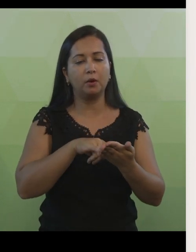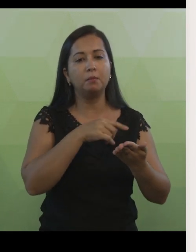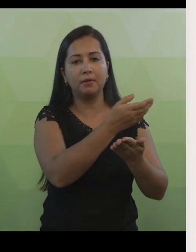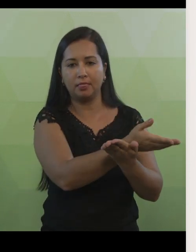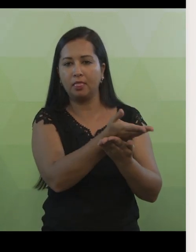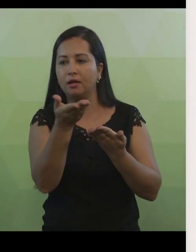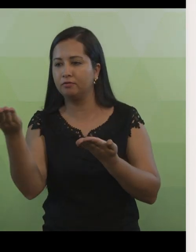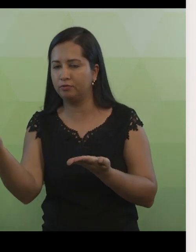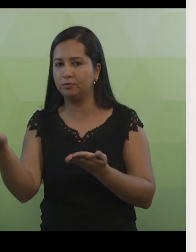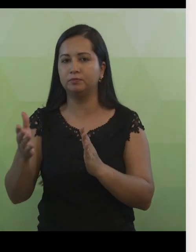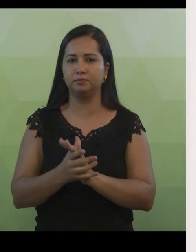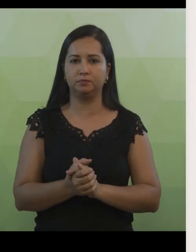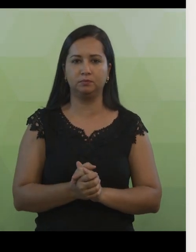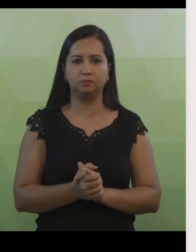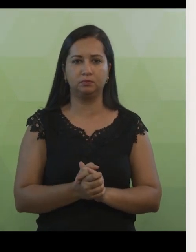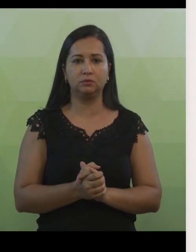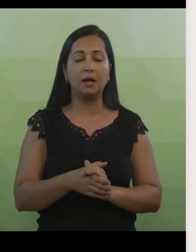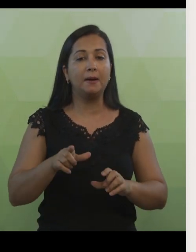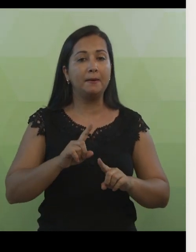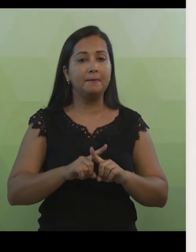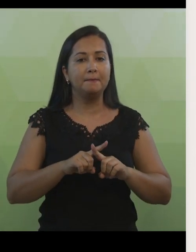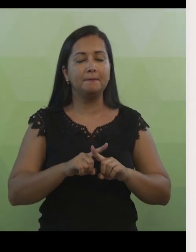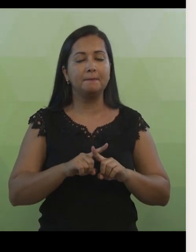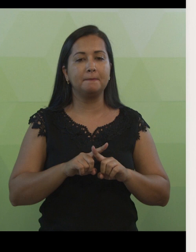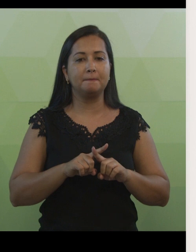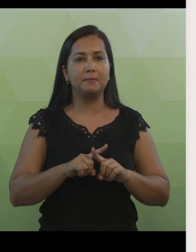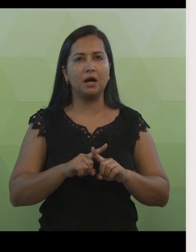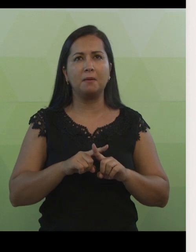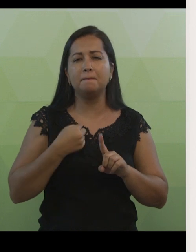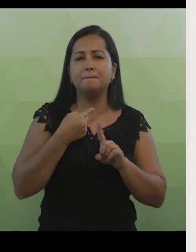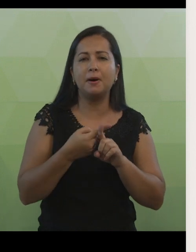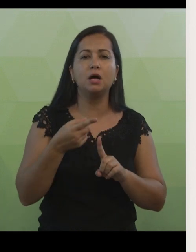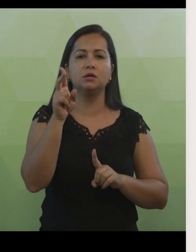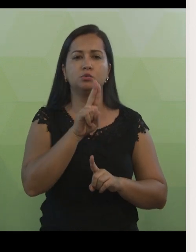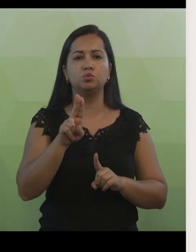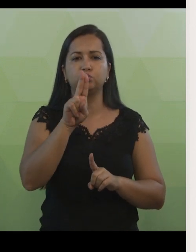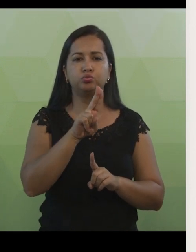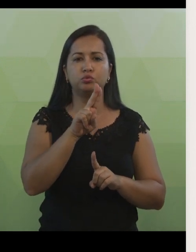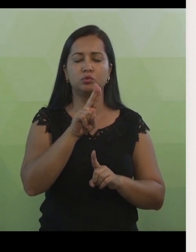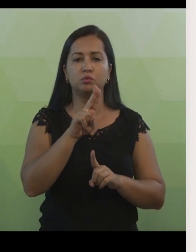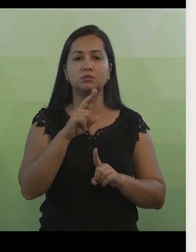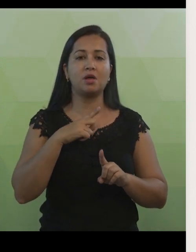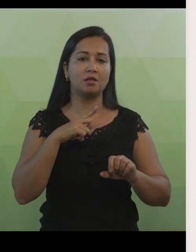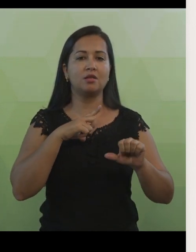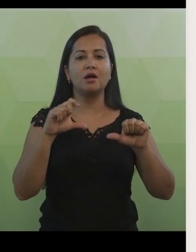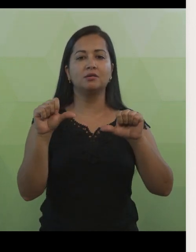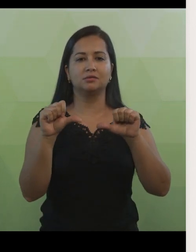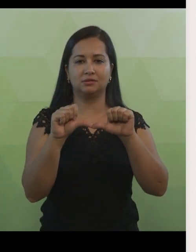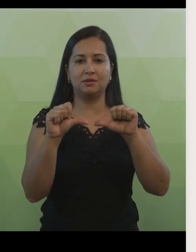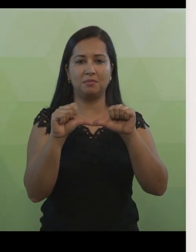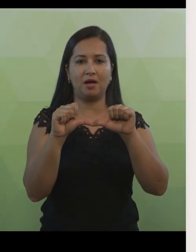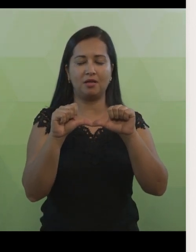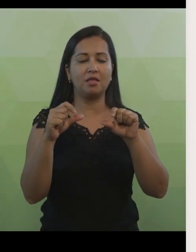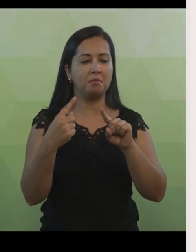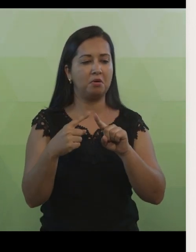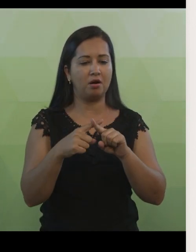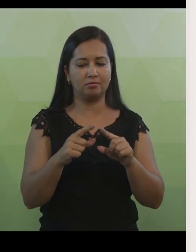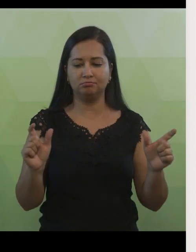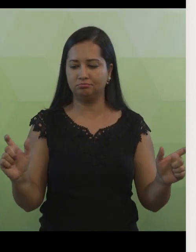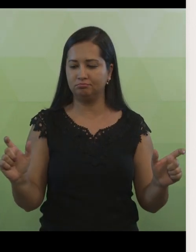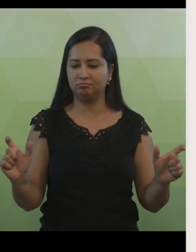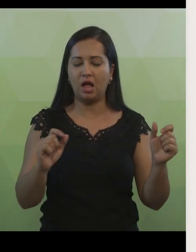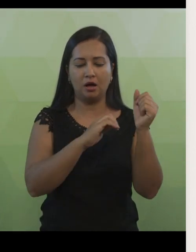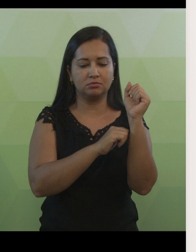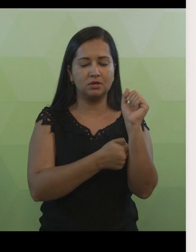Além de ser mais utilizado para fornecer um meio seguro para enviar a chave simétrica, que é conhecido como troca segura de chaves,